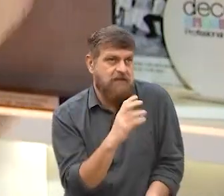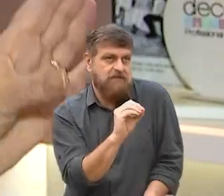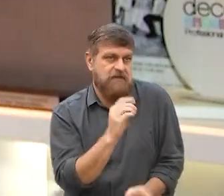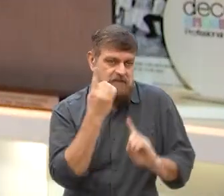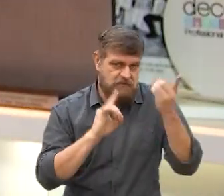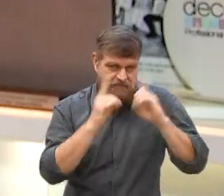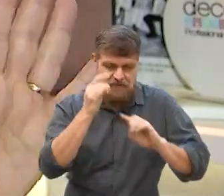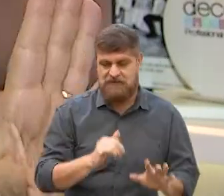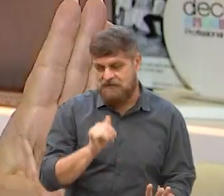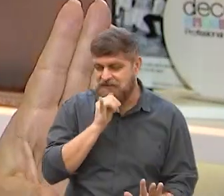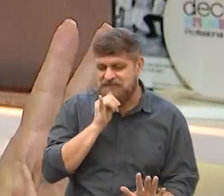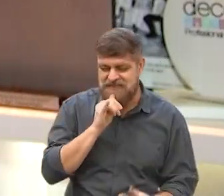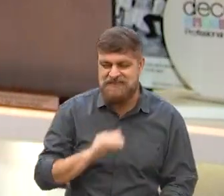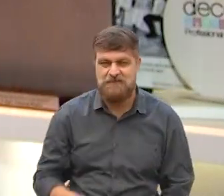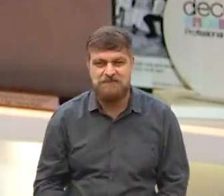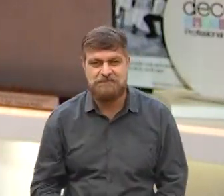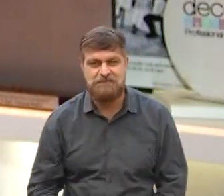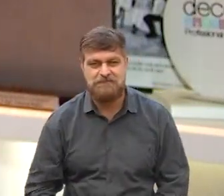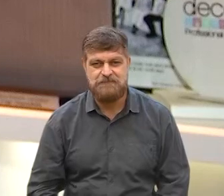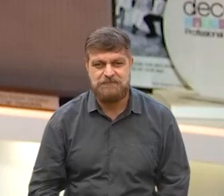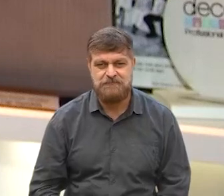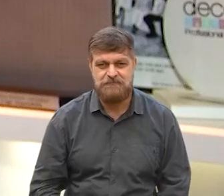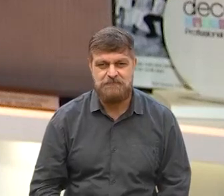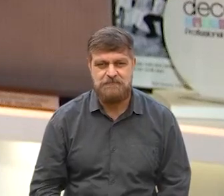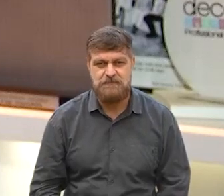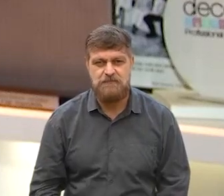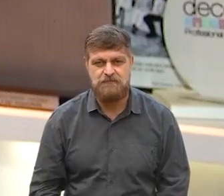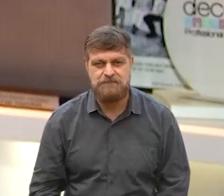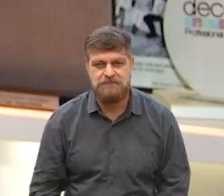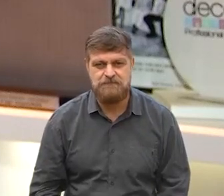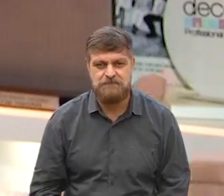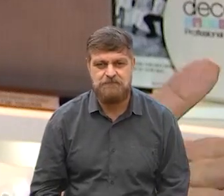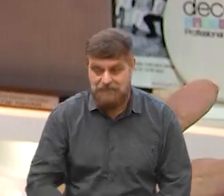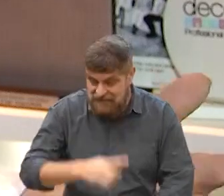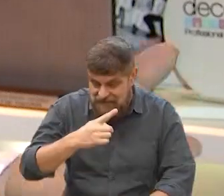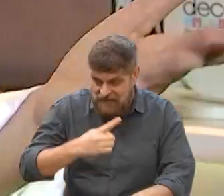né, chegar um pouquinho do que ela é.